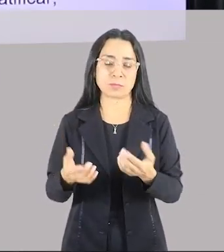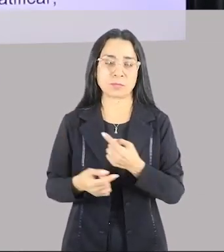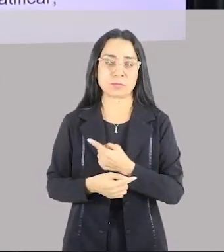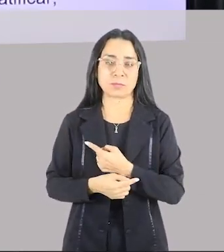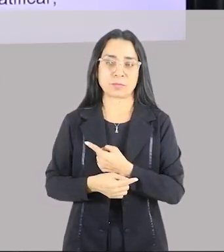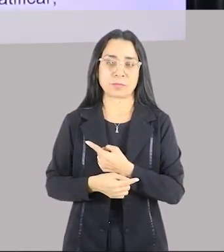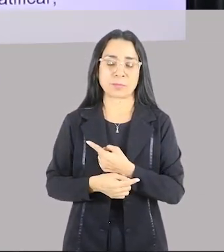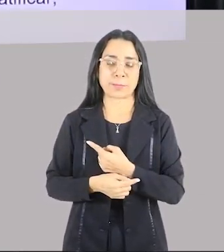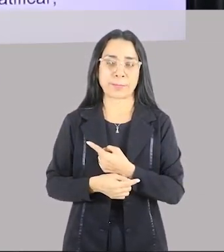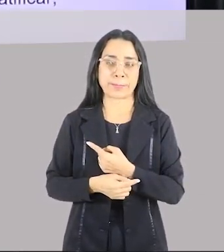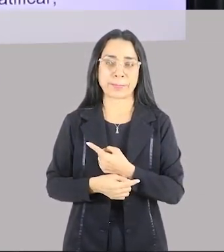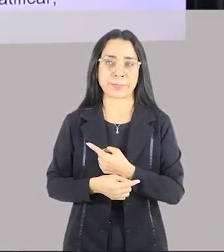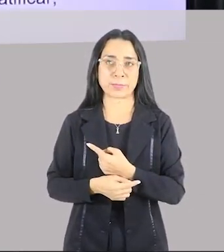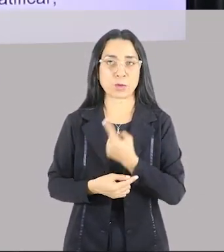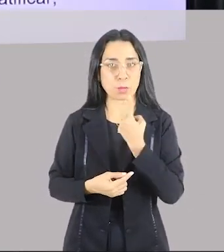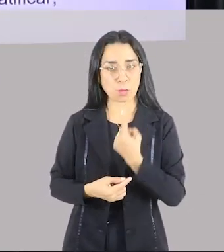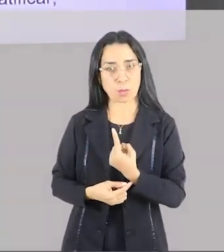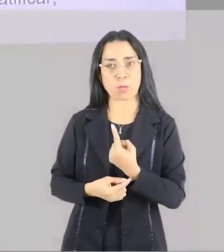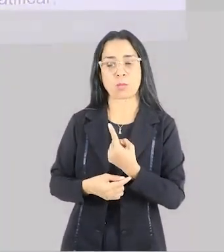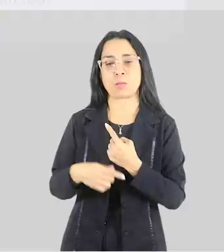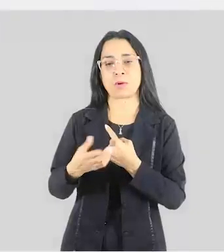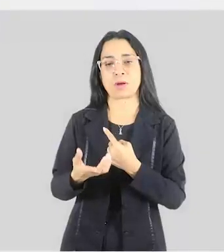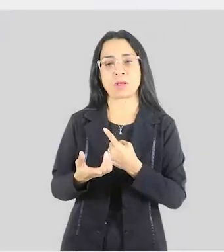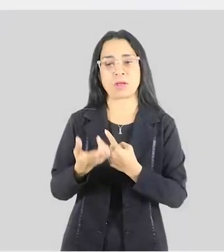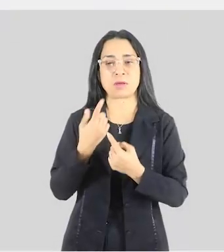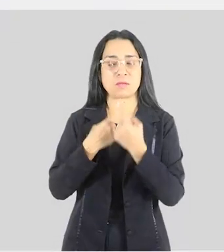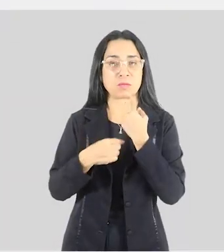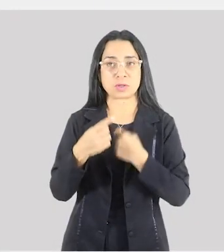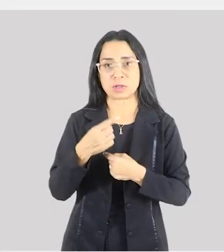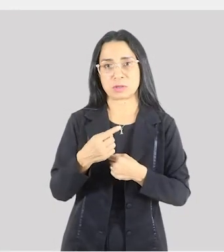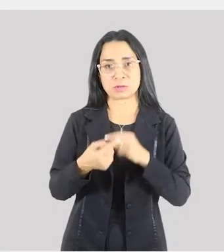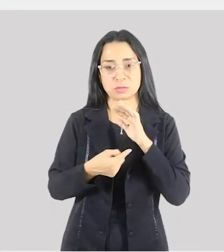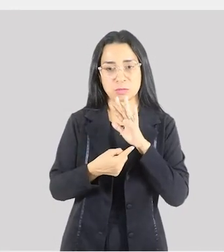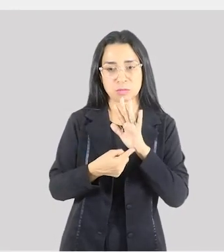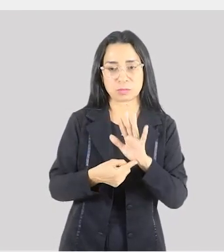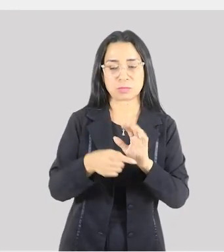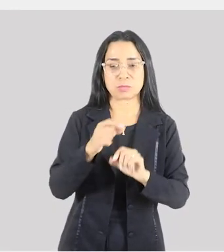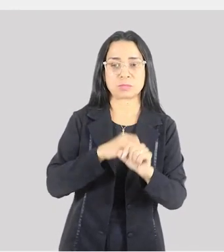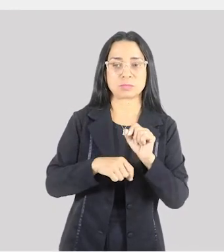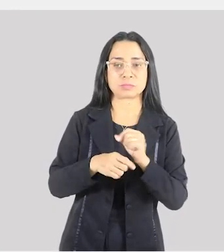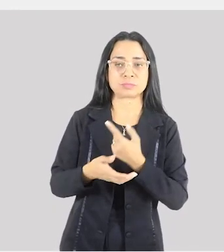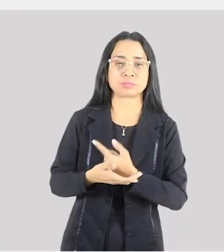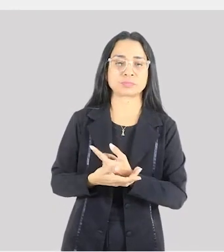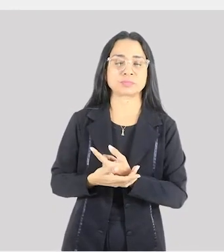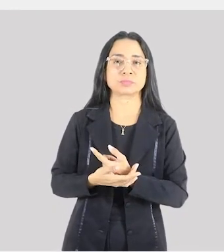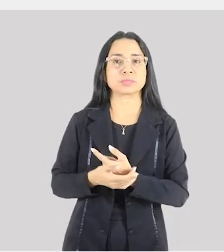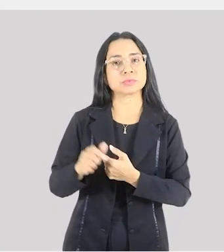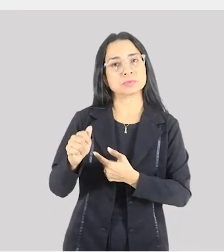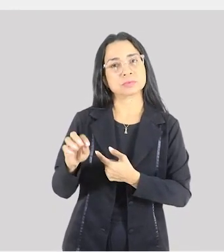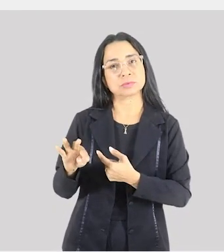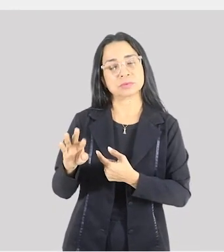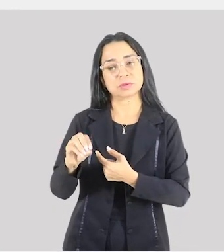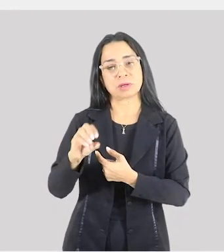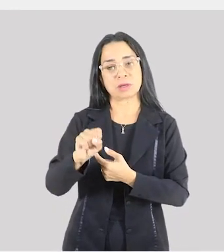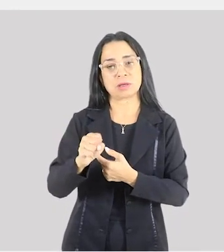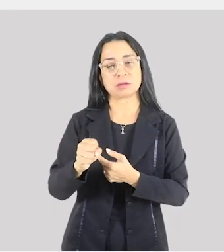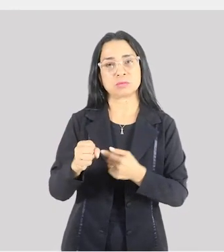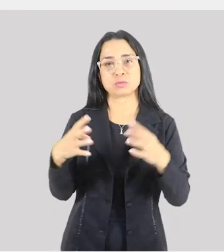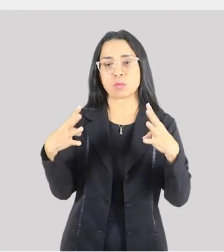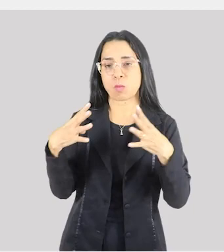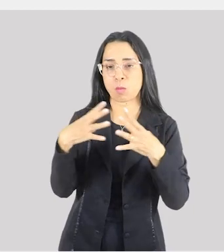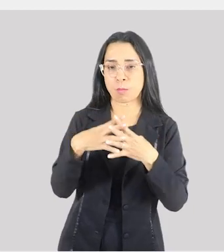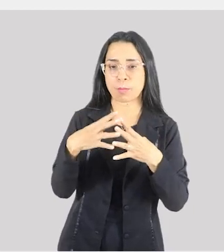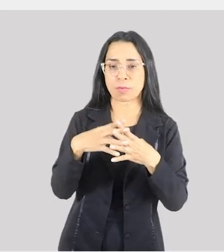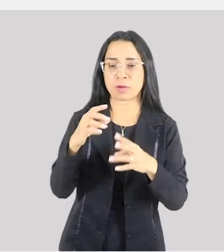única manifestação de vontade. Atos complexos. No ato complexo, ele decorre de uma manifestação